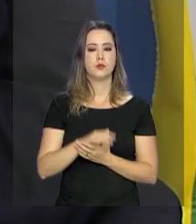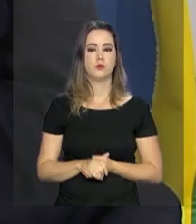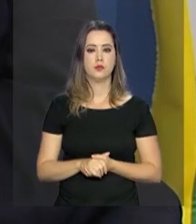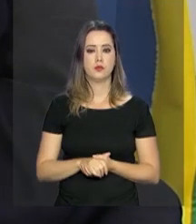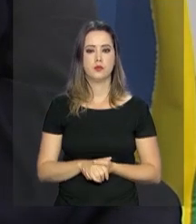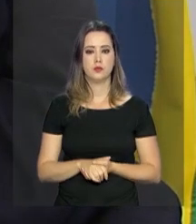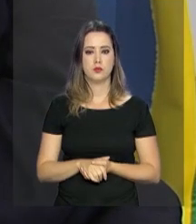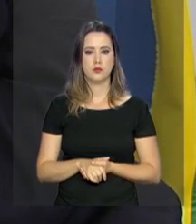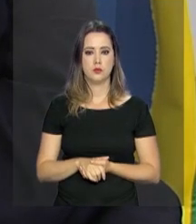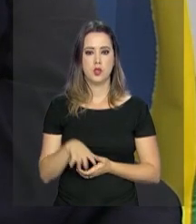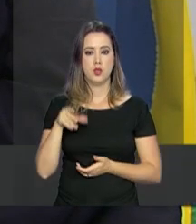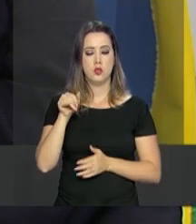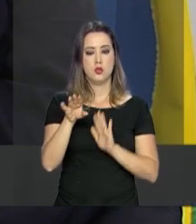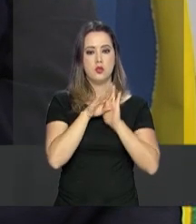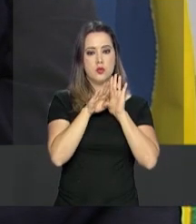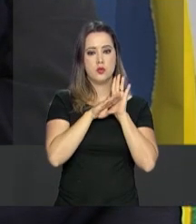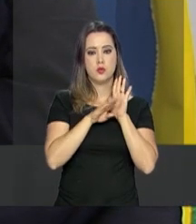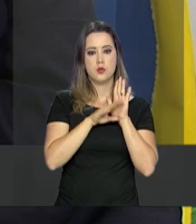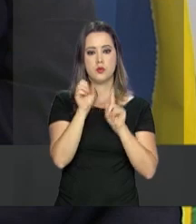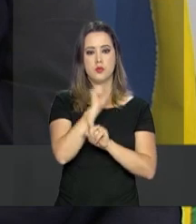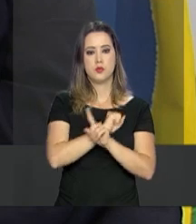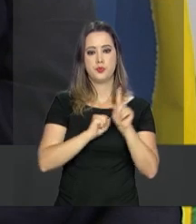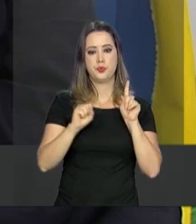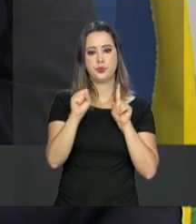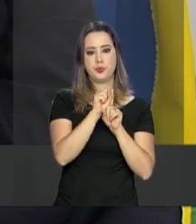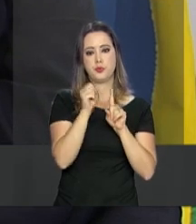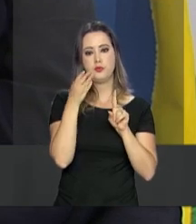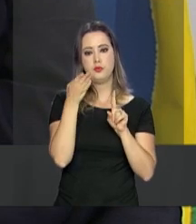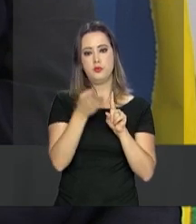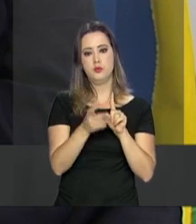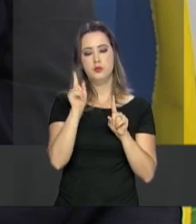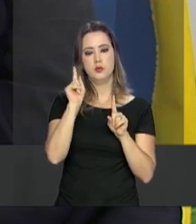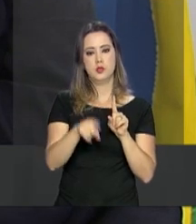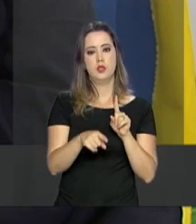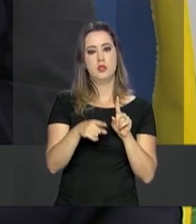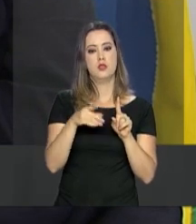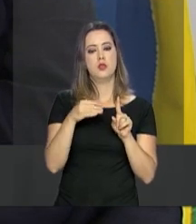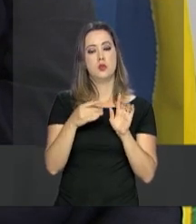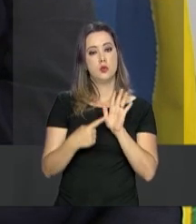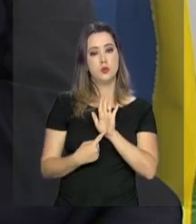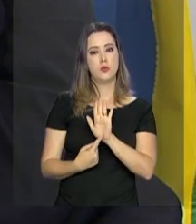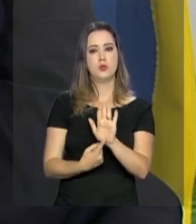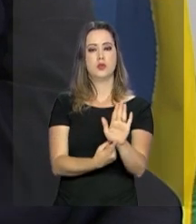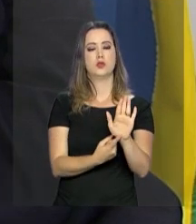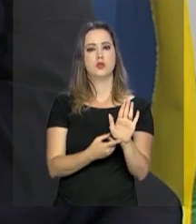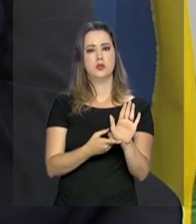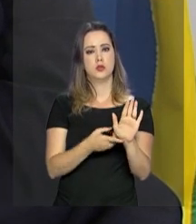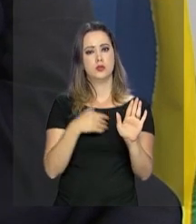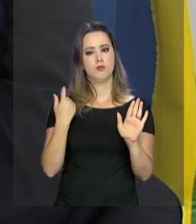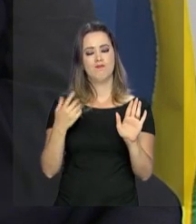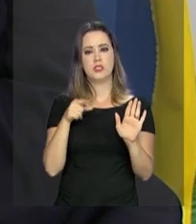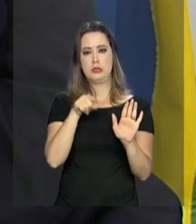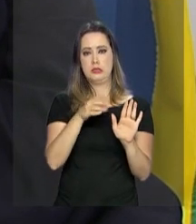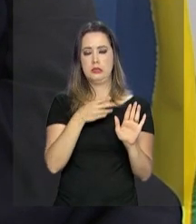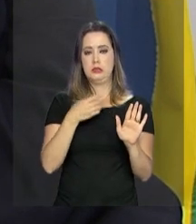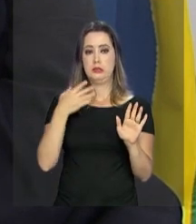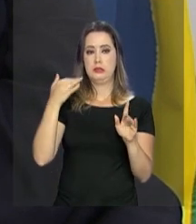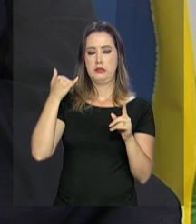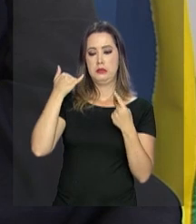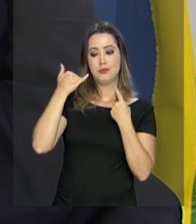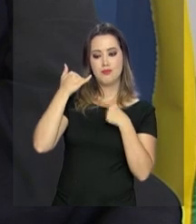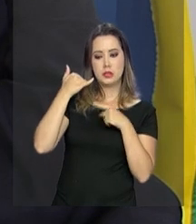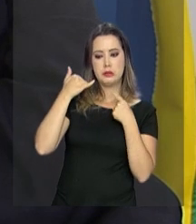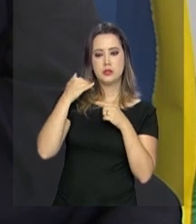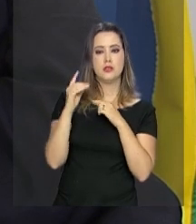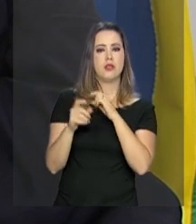todos os programas sociais e políticas que o governo vem desenvolvendo os dados realmente são alarmantes e vem crescendo e isso nos preocupa